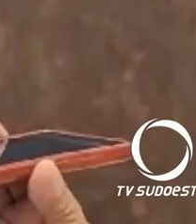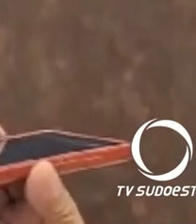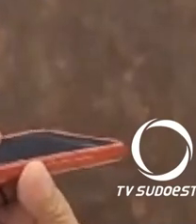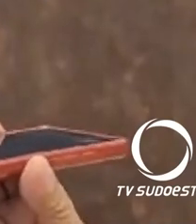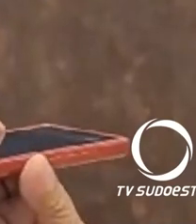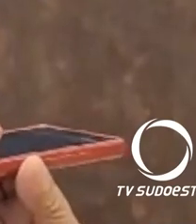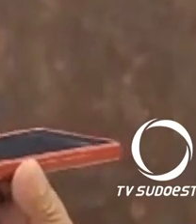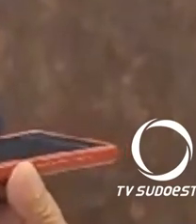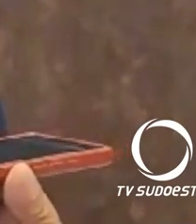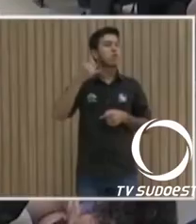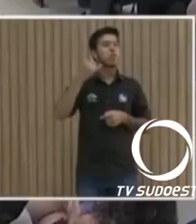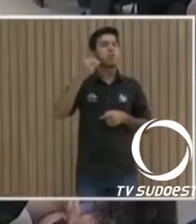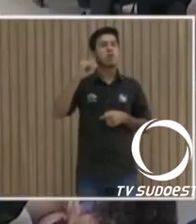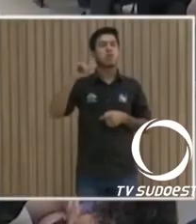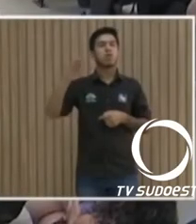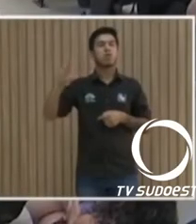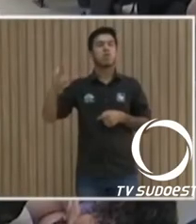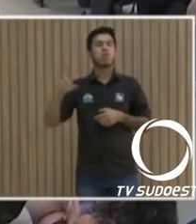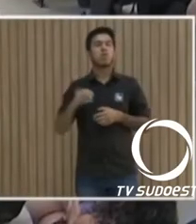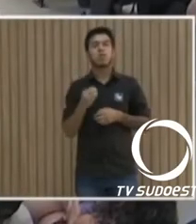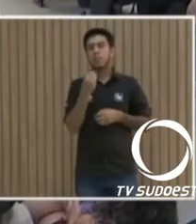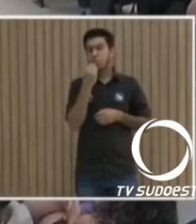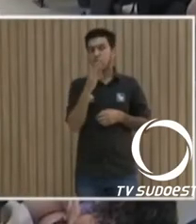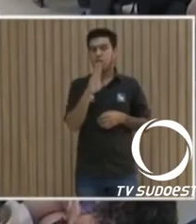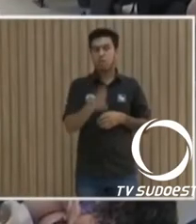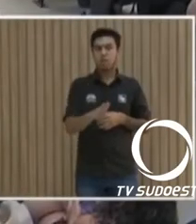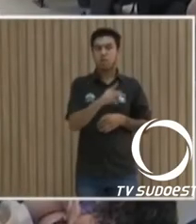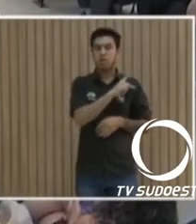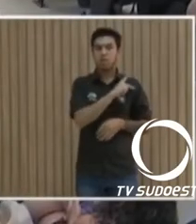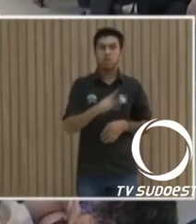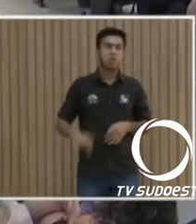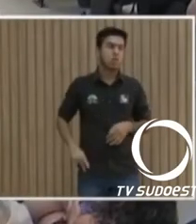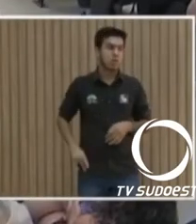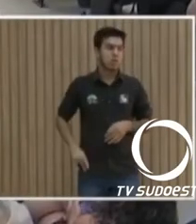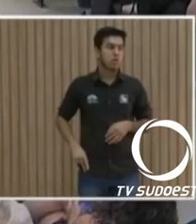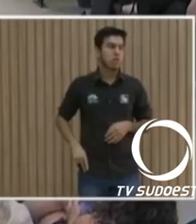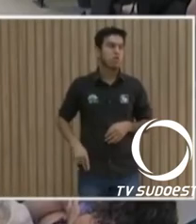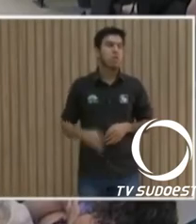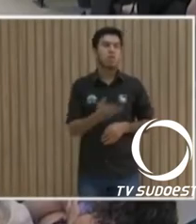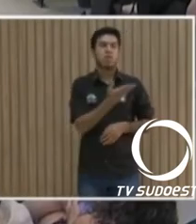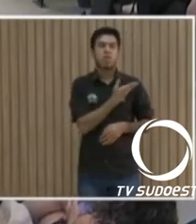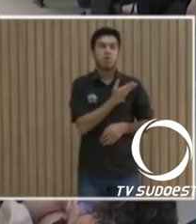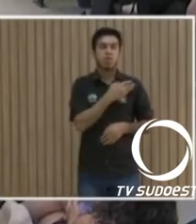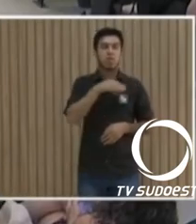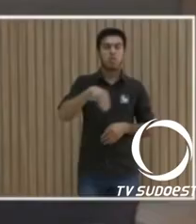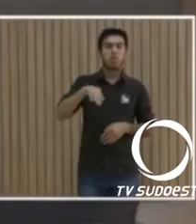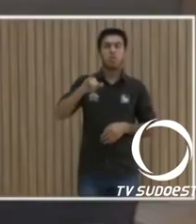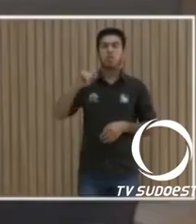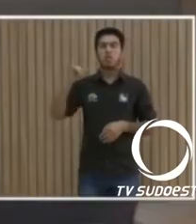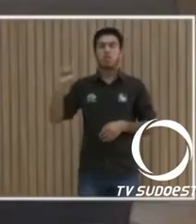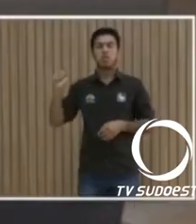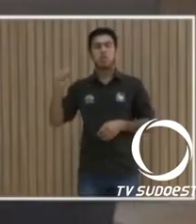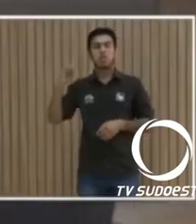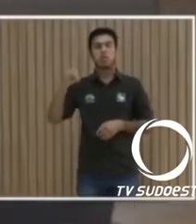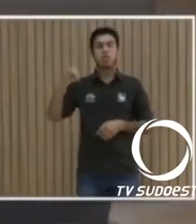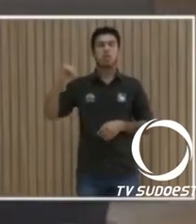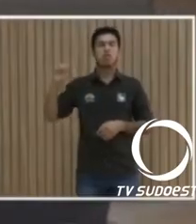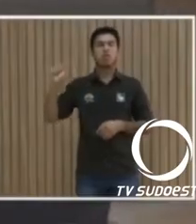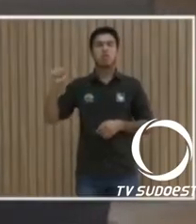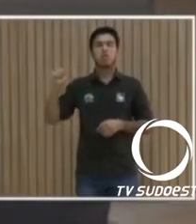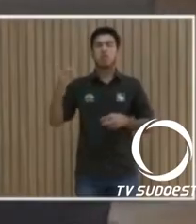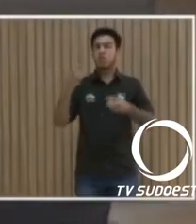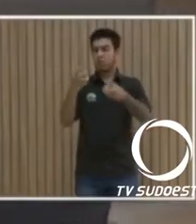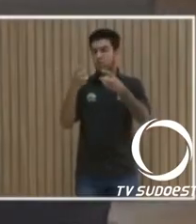referente a este relatório mesma votada pelo arquivamento na comissão processante a matéria vai à votação em plenário por